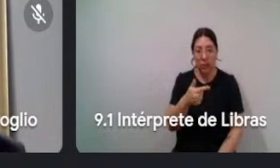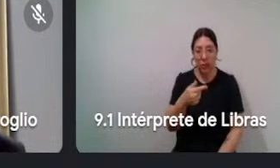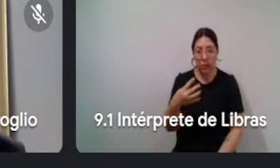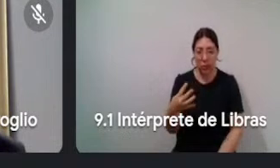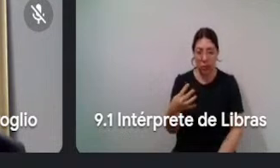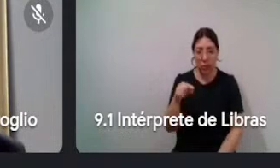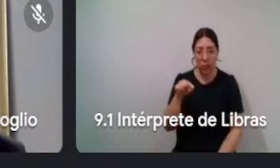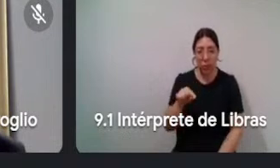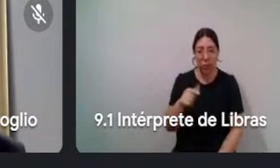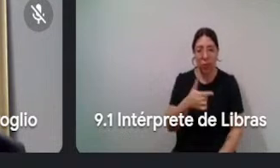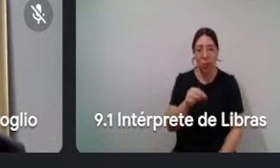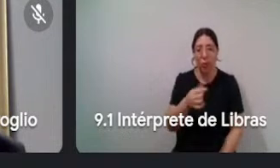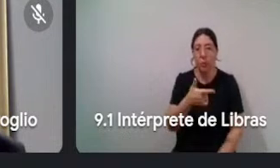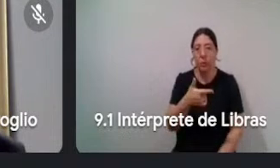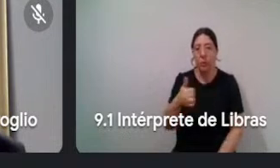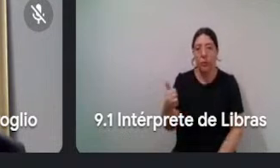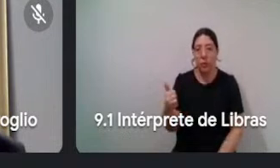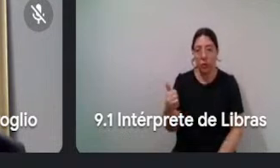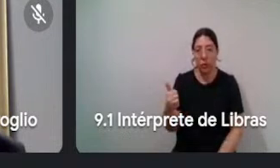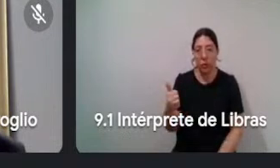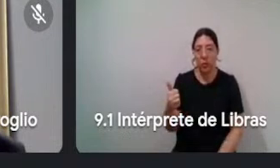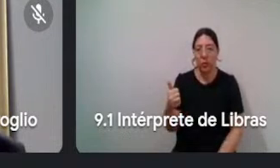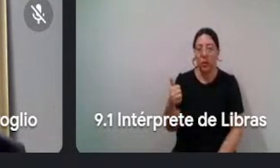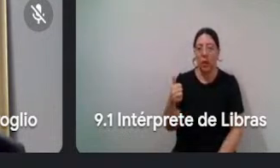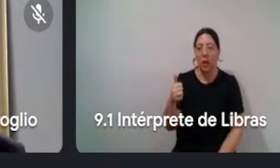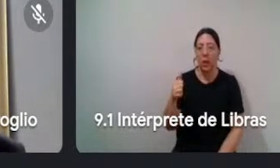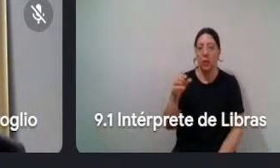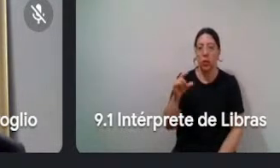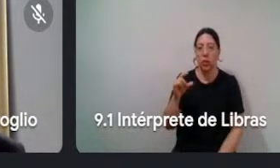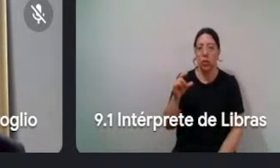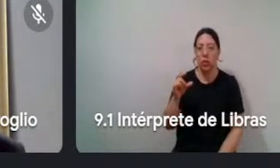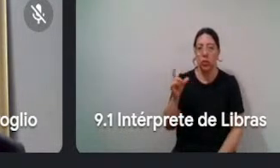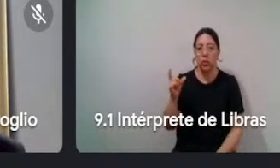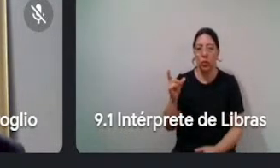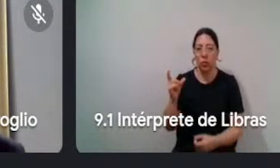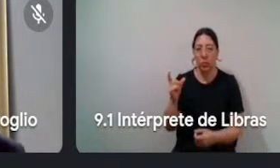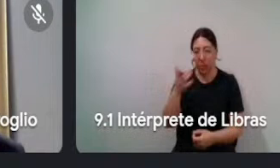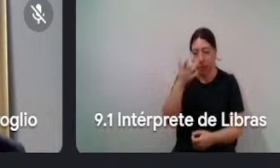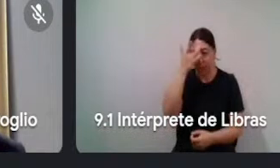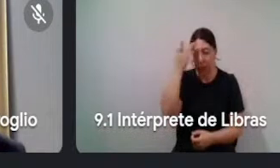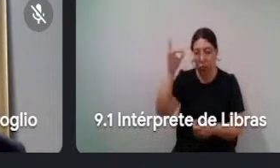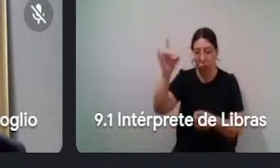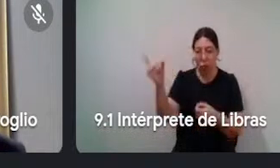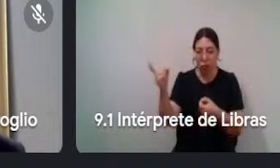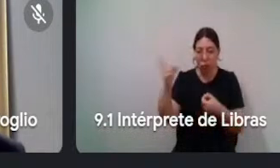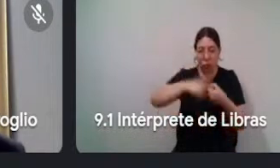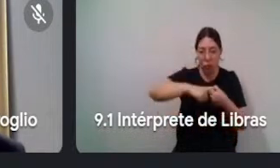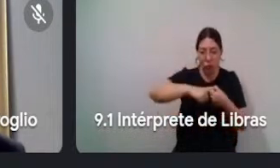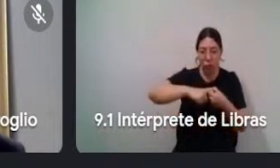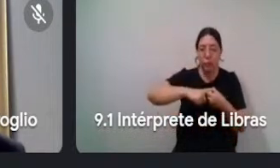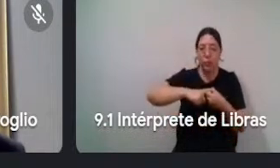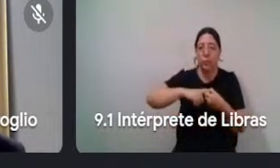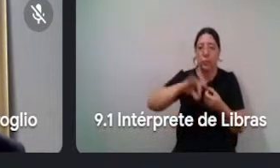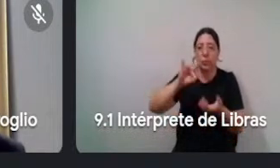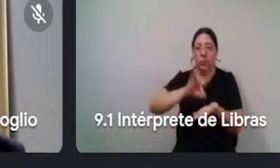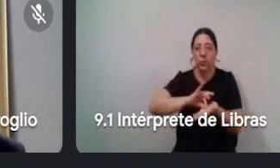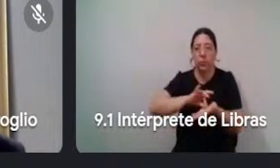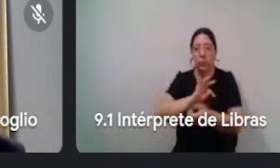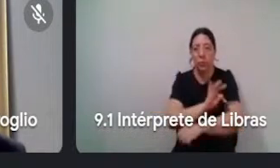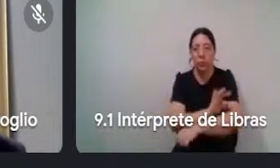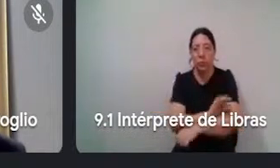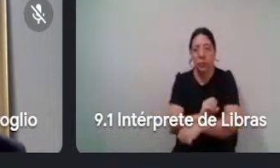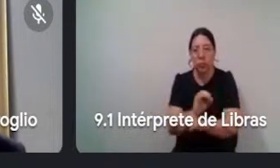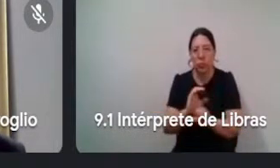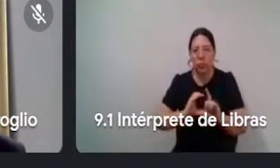24.2021. Trata-se de devolução de servidor. A origem, Colina, doutor Petit, relatoria do juiz